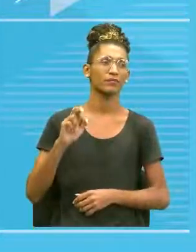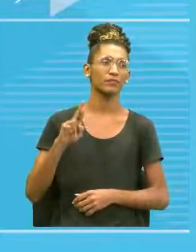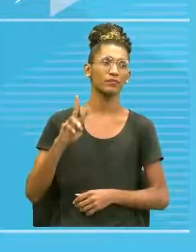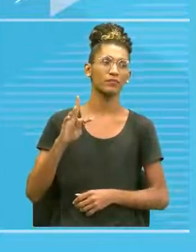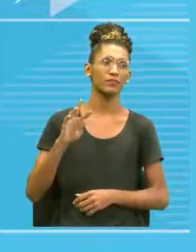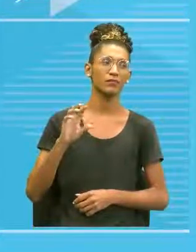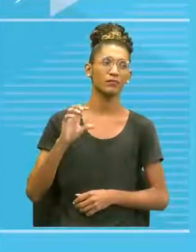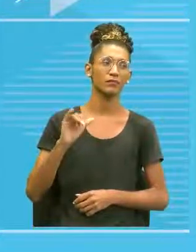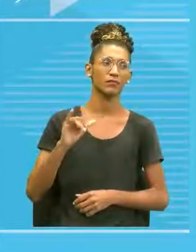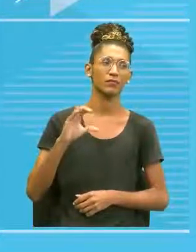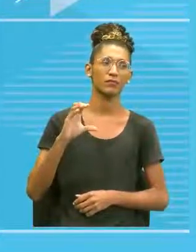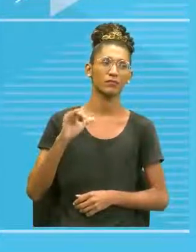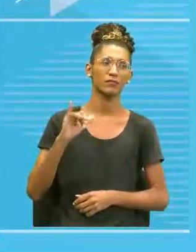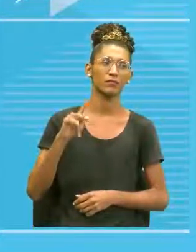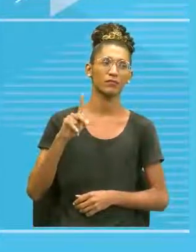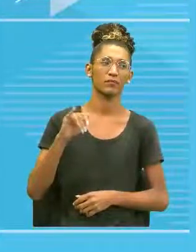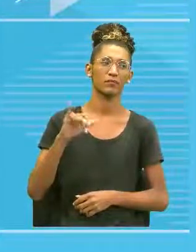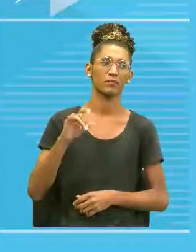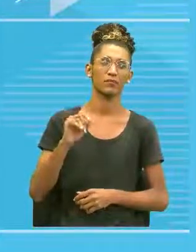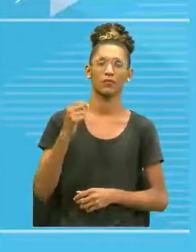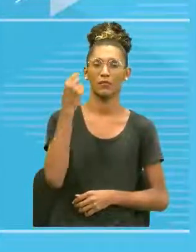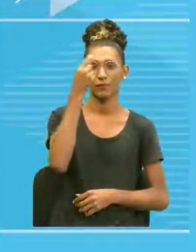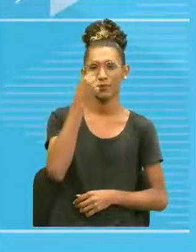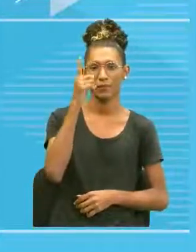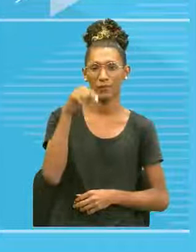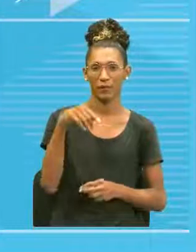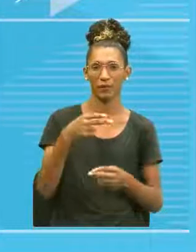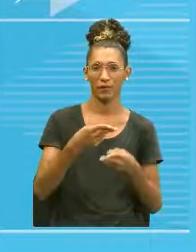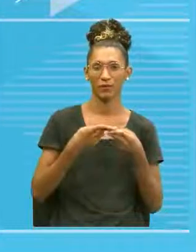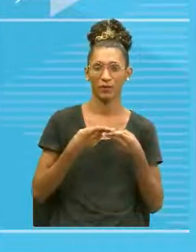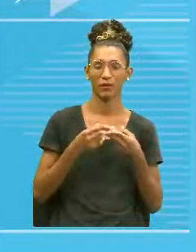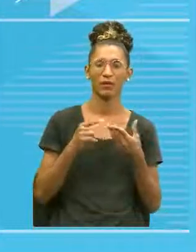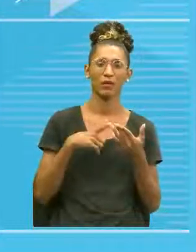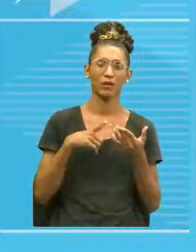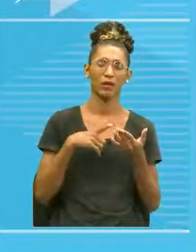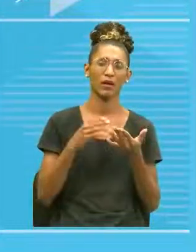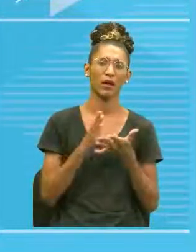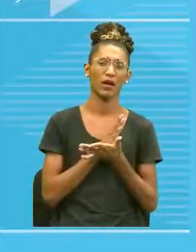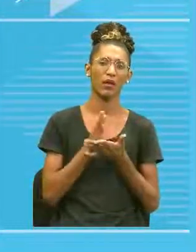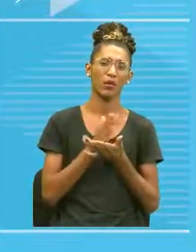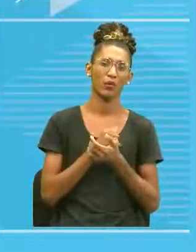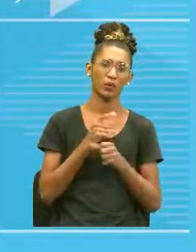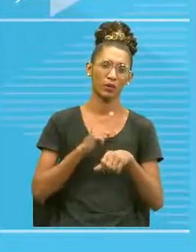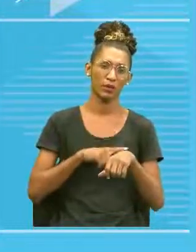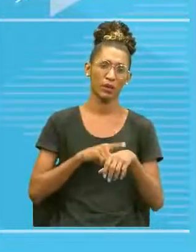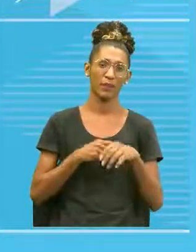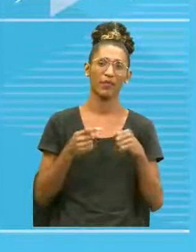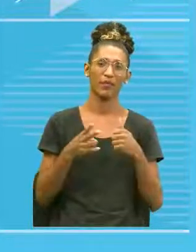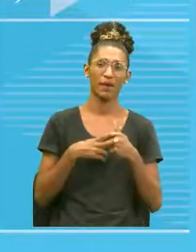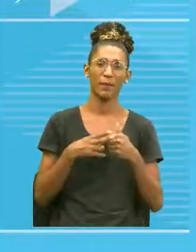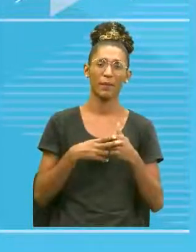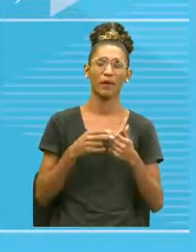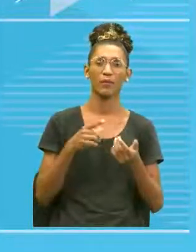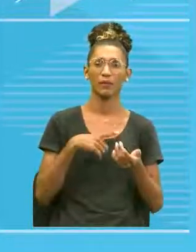ele é muito usado na a muitos tempos verbais compostos